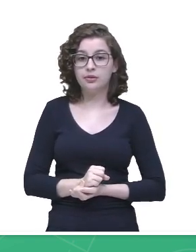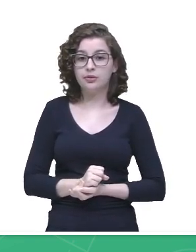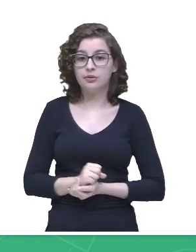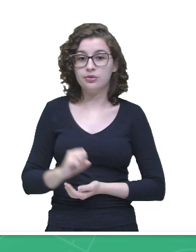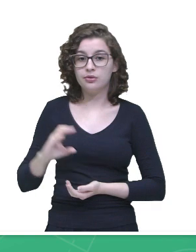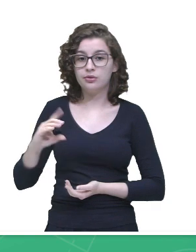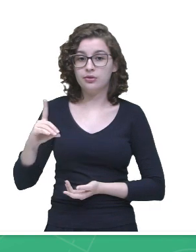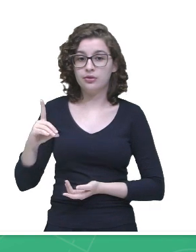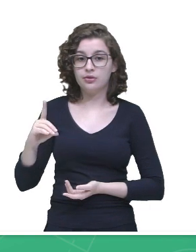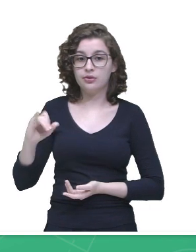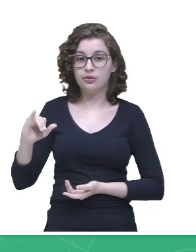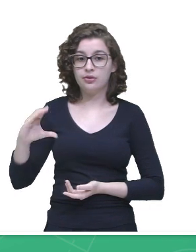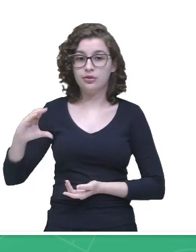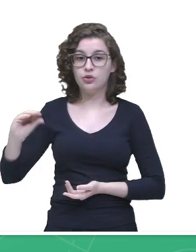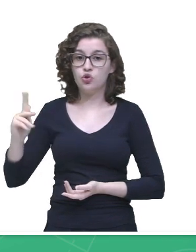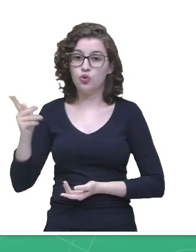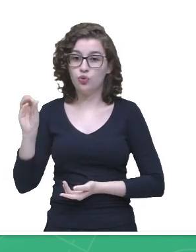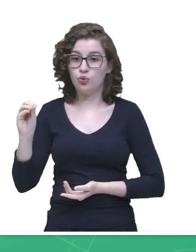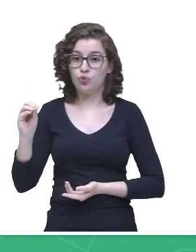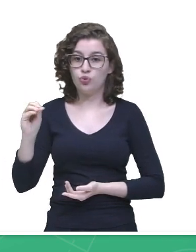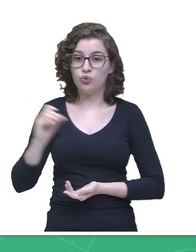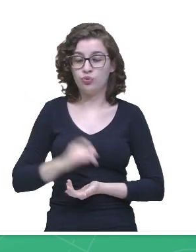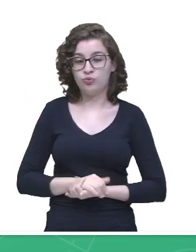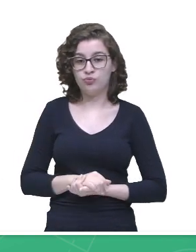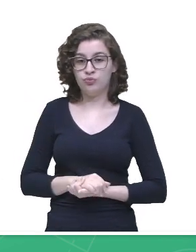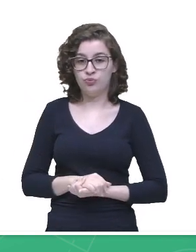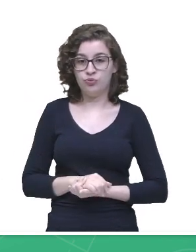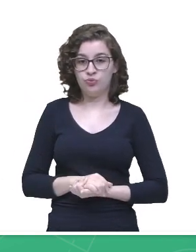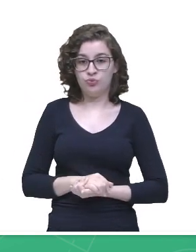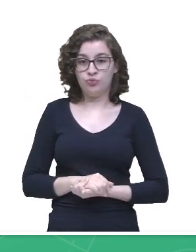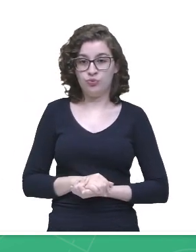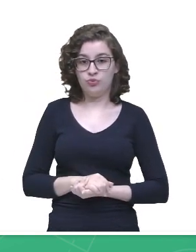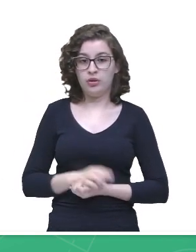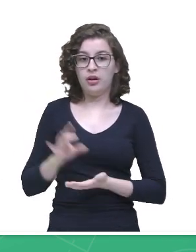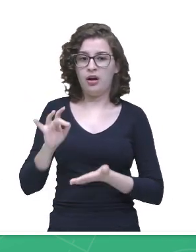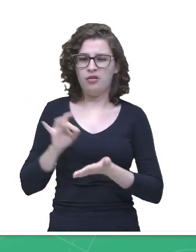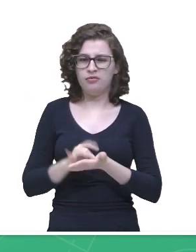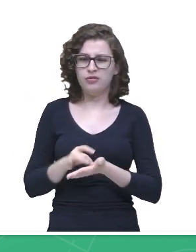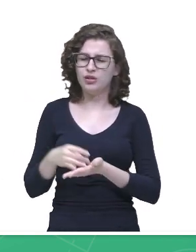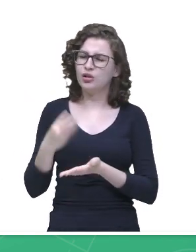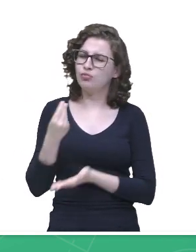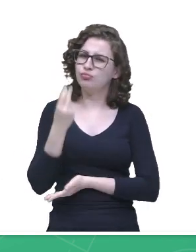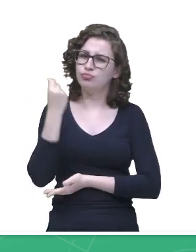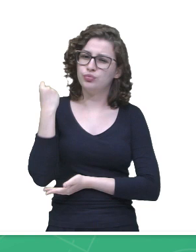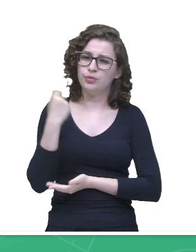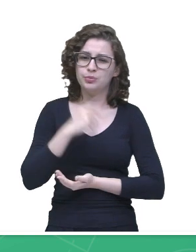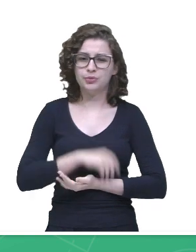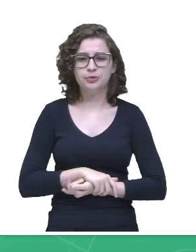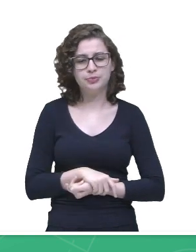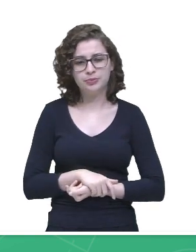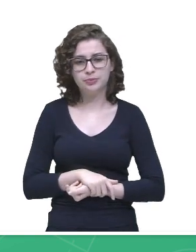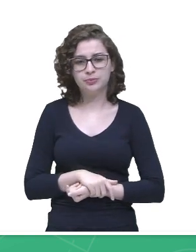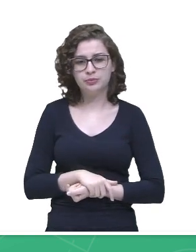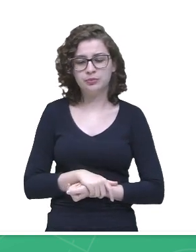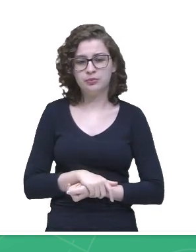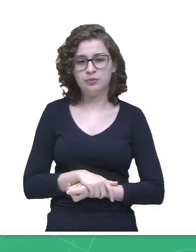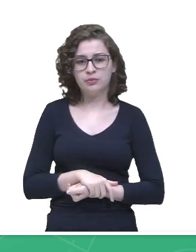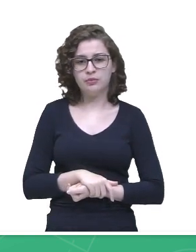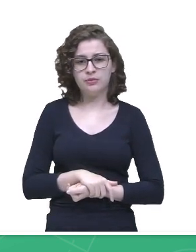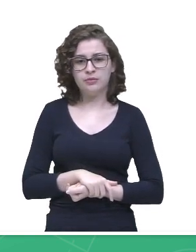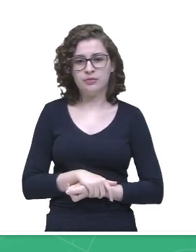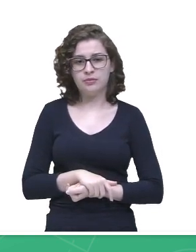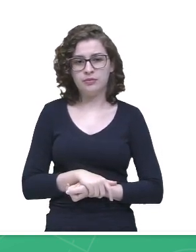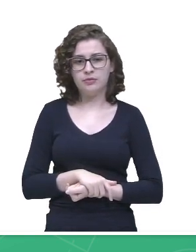decir? Dicho. Nosotros hemos dicho la verdad desde que chegamos acá. Olha, temos falado a